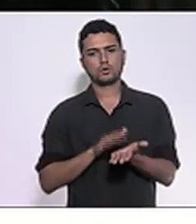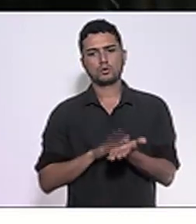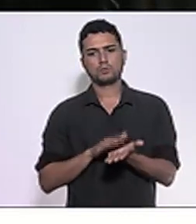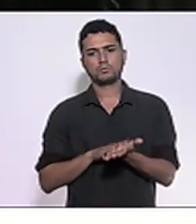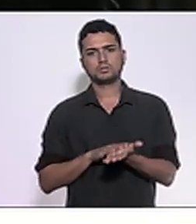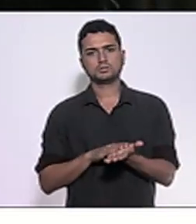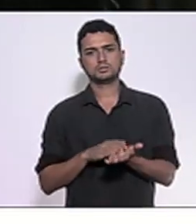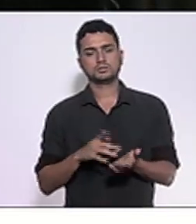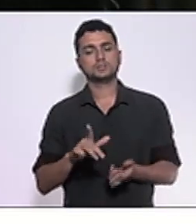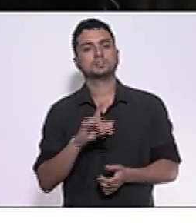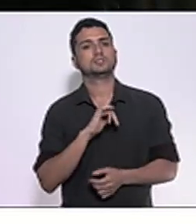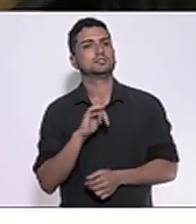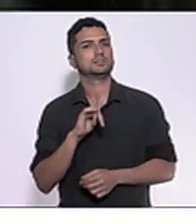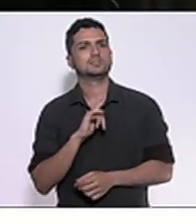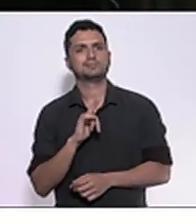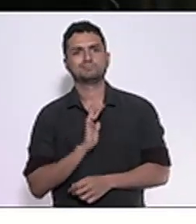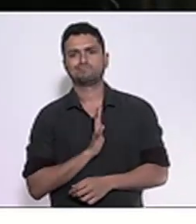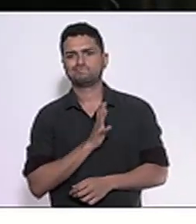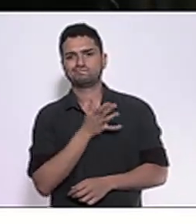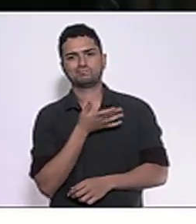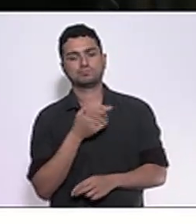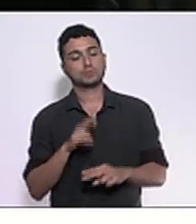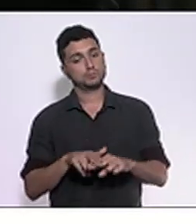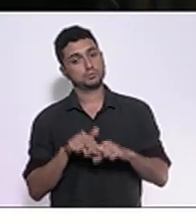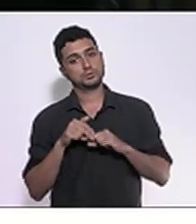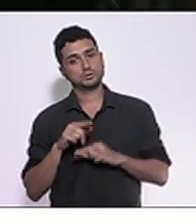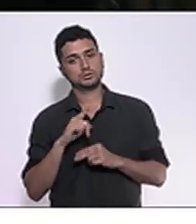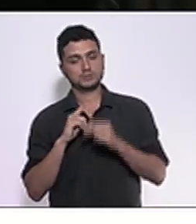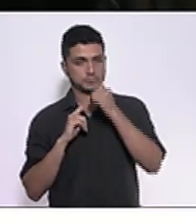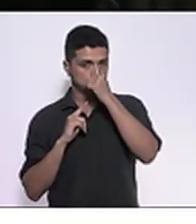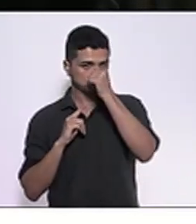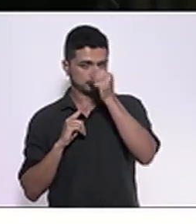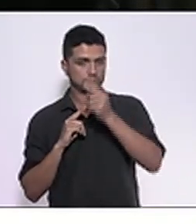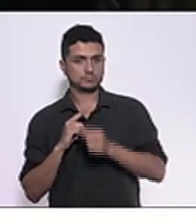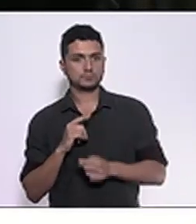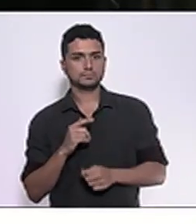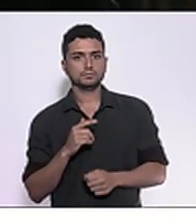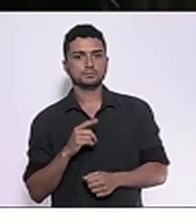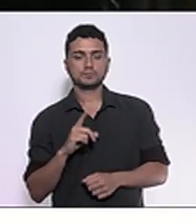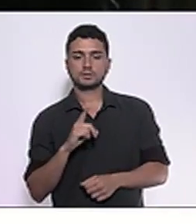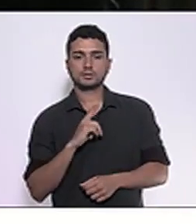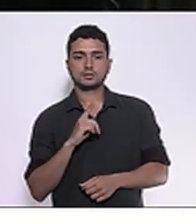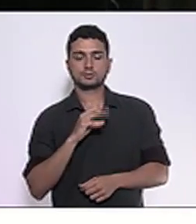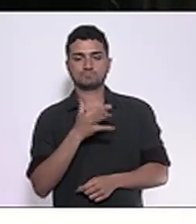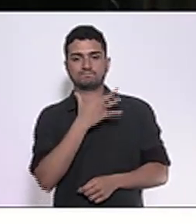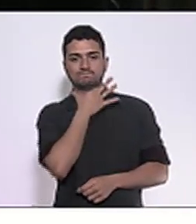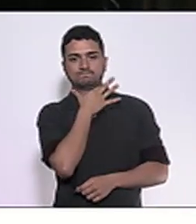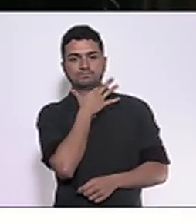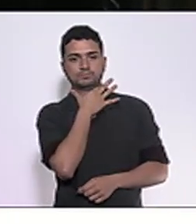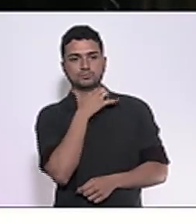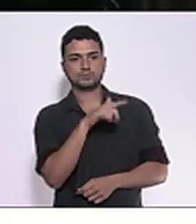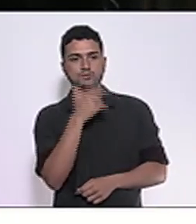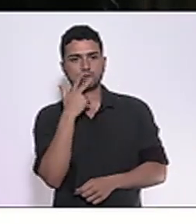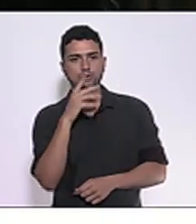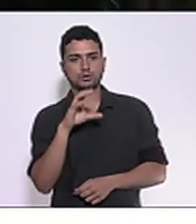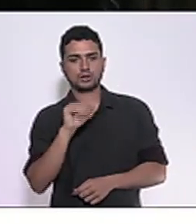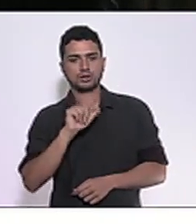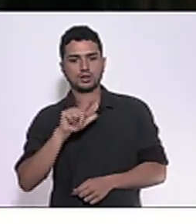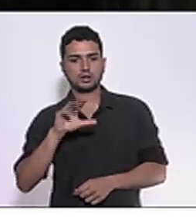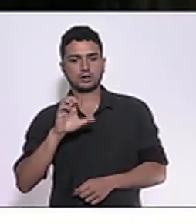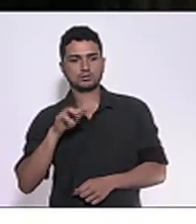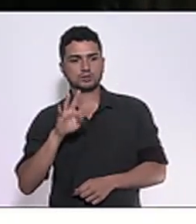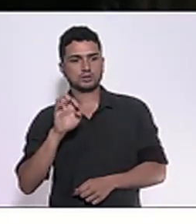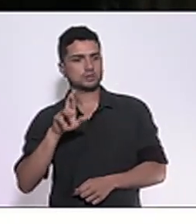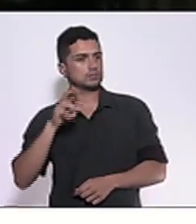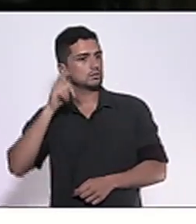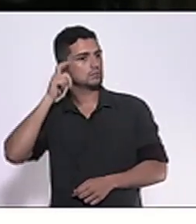dívida ativa enorme. O senhor falou da medida do call center, mas o call center não altera nada